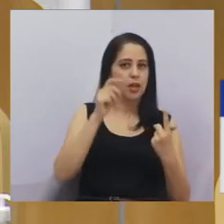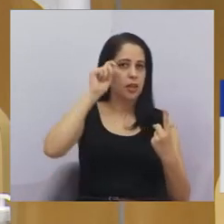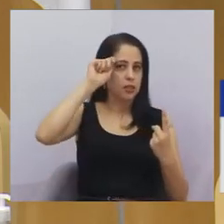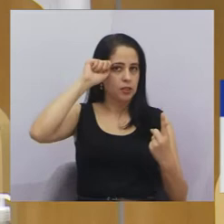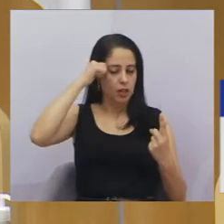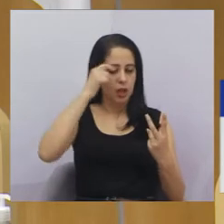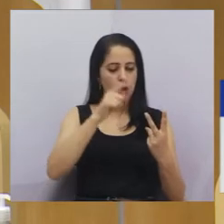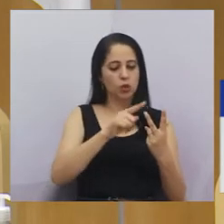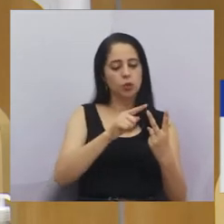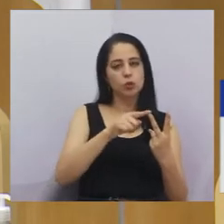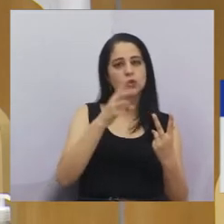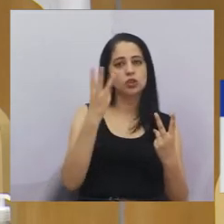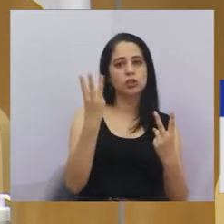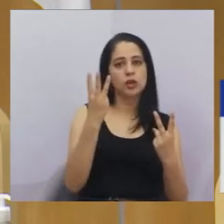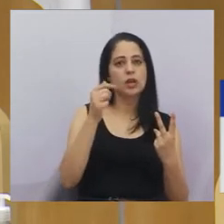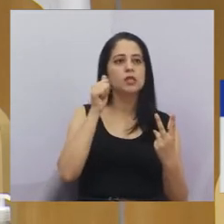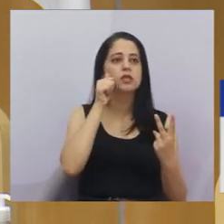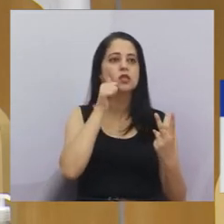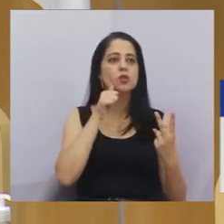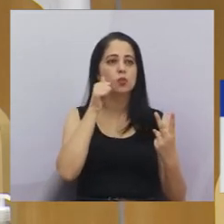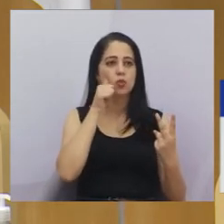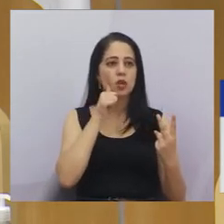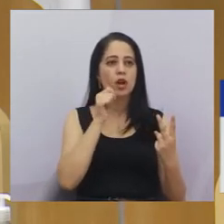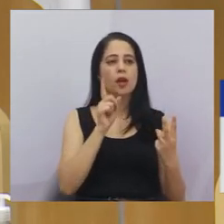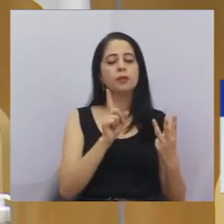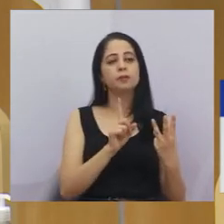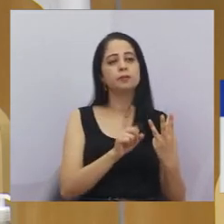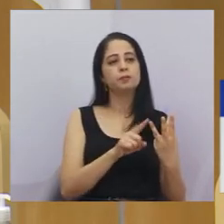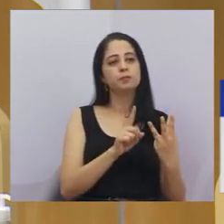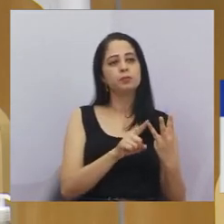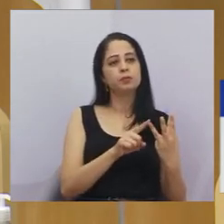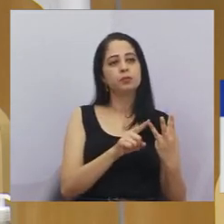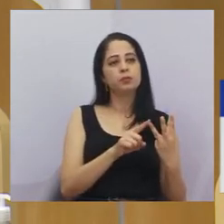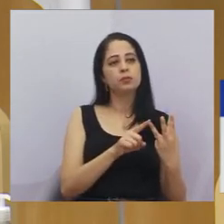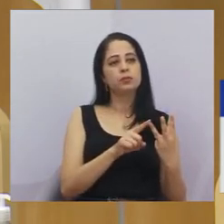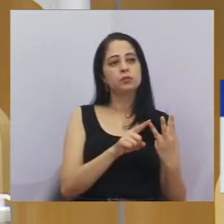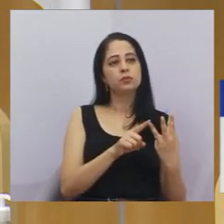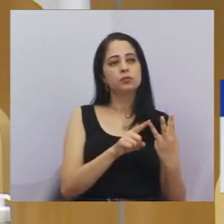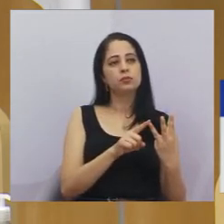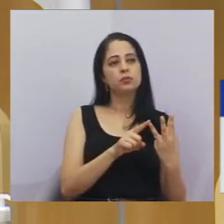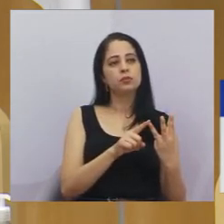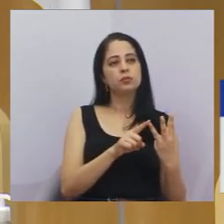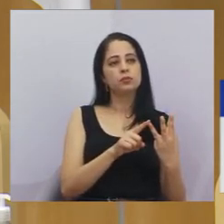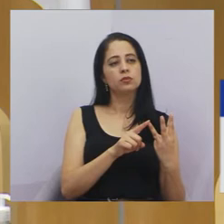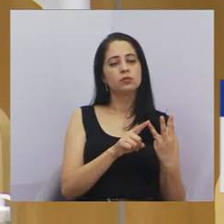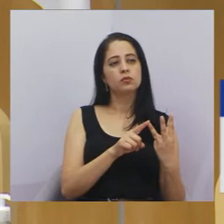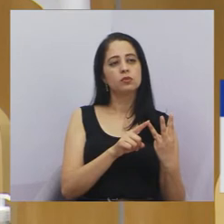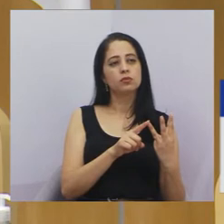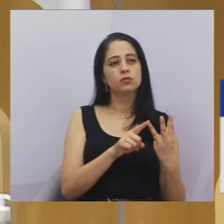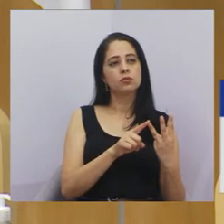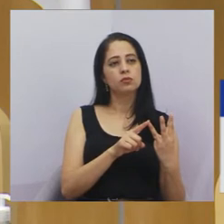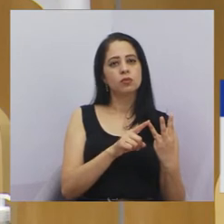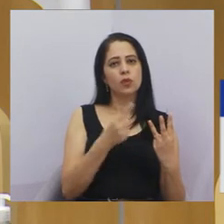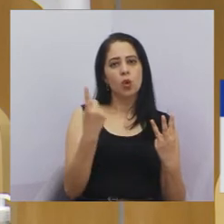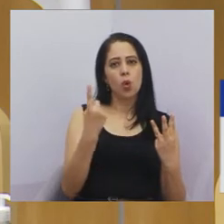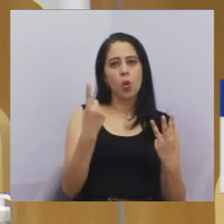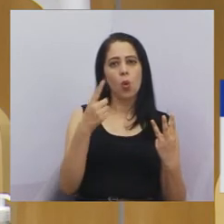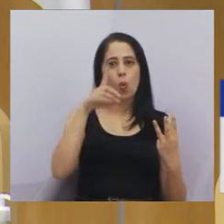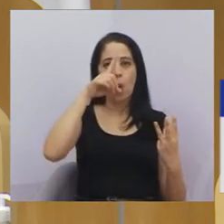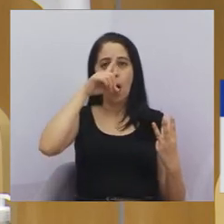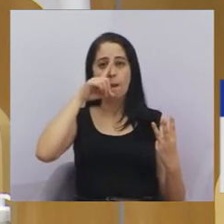a vereadora Juliana da Fênix. Vejo um